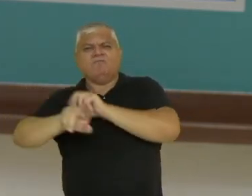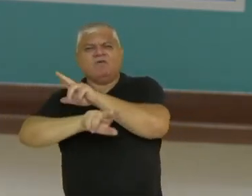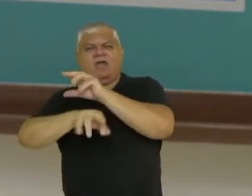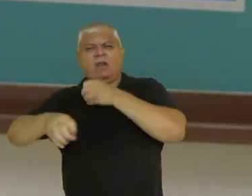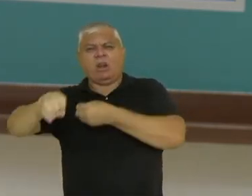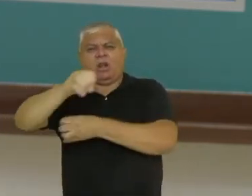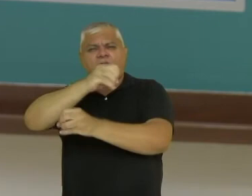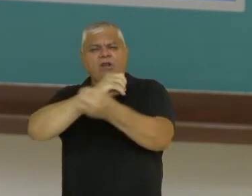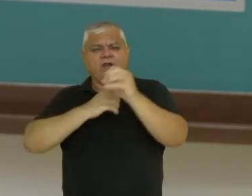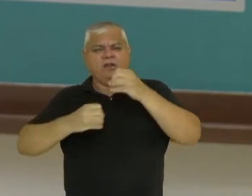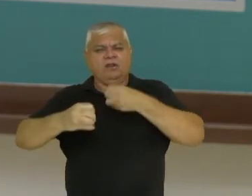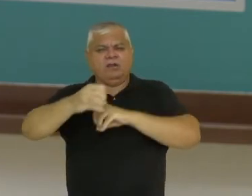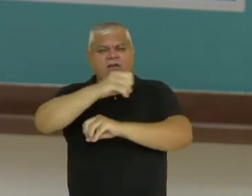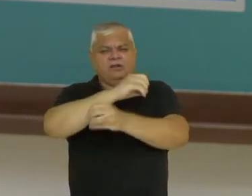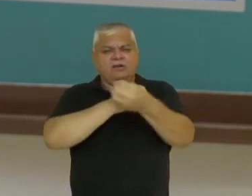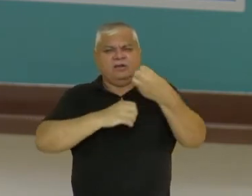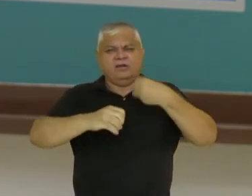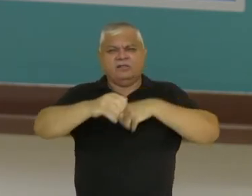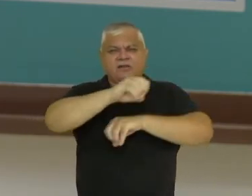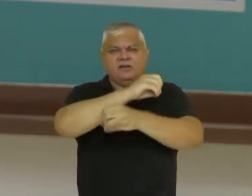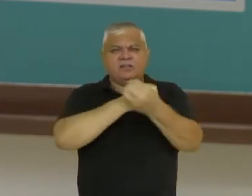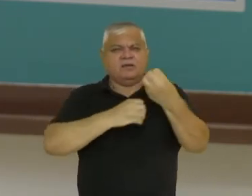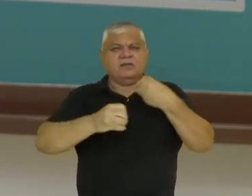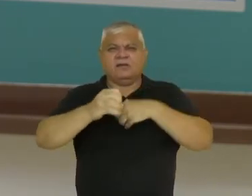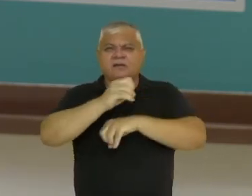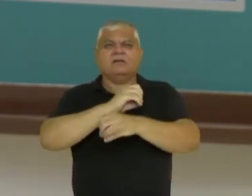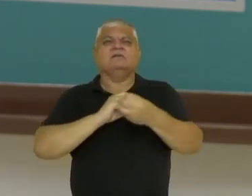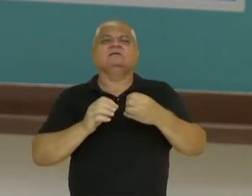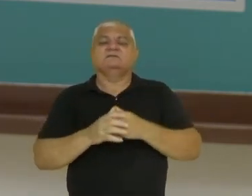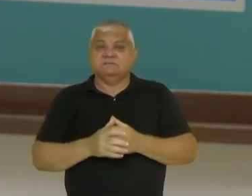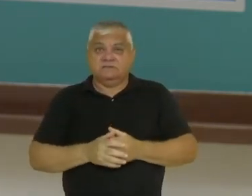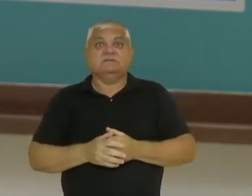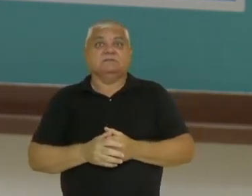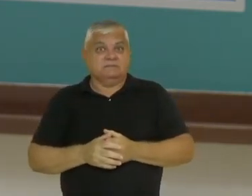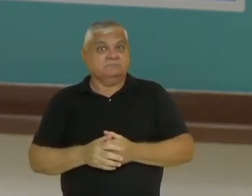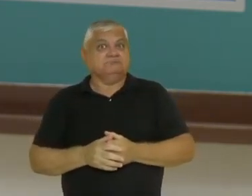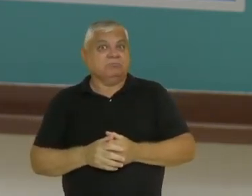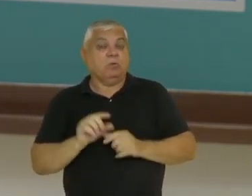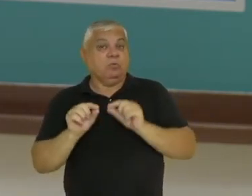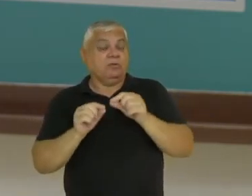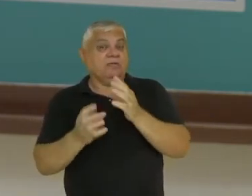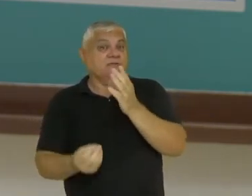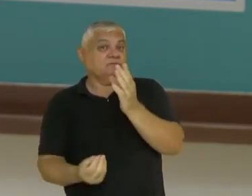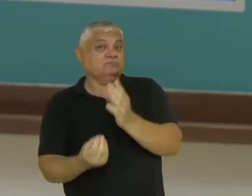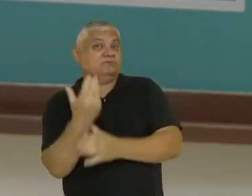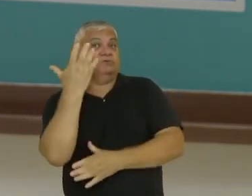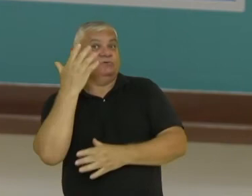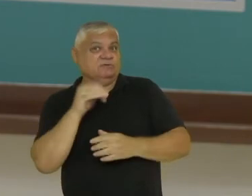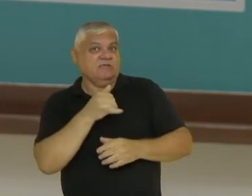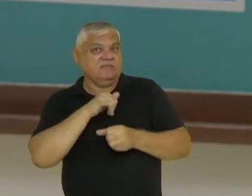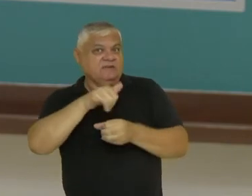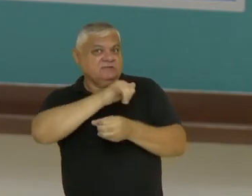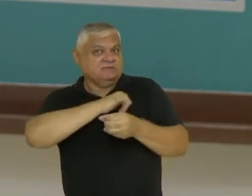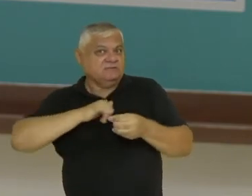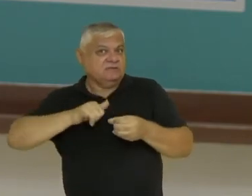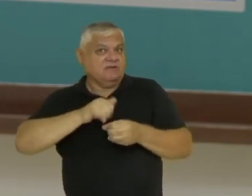né, de elementos. Então, mais de um elemento formado aí e também o surgimento de grande energia.